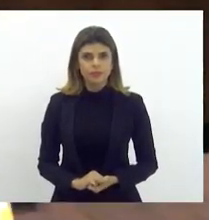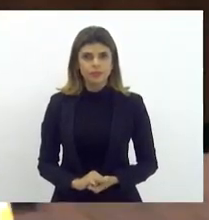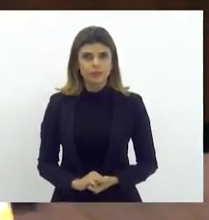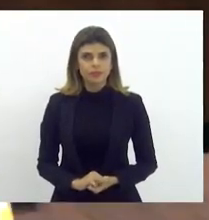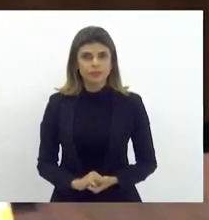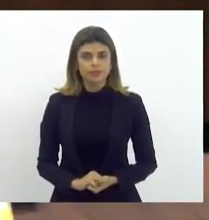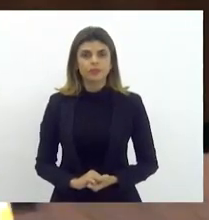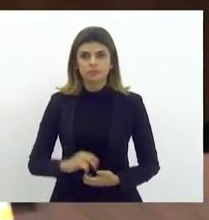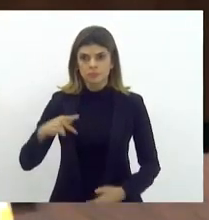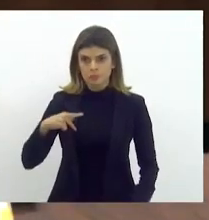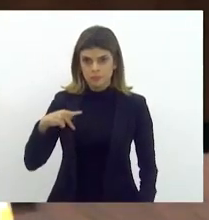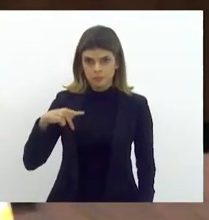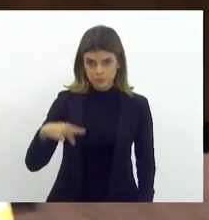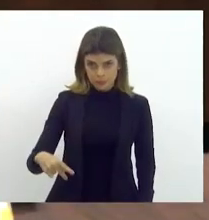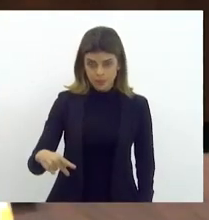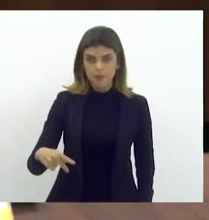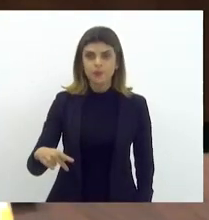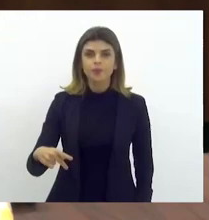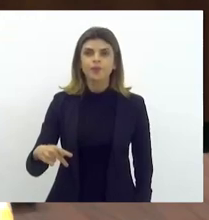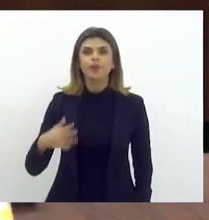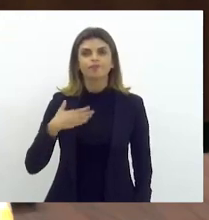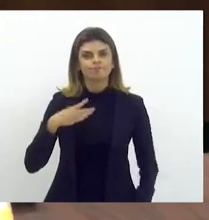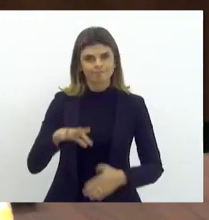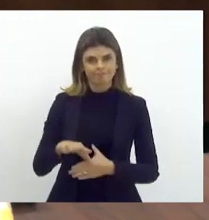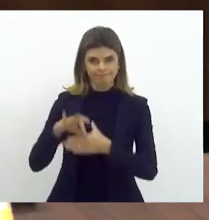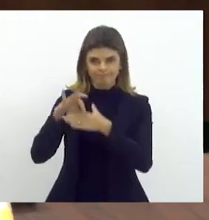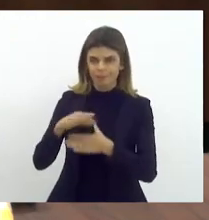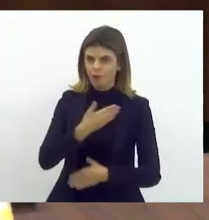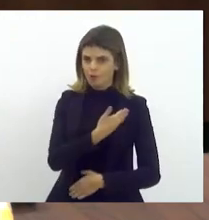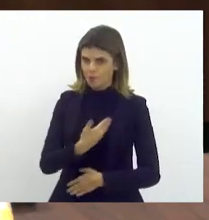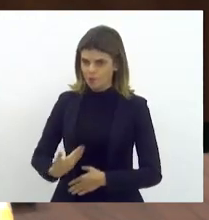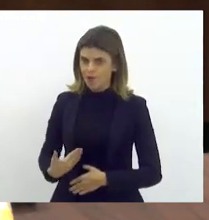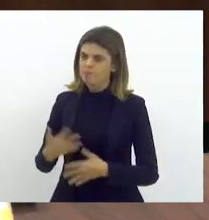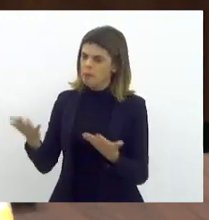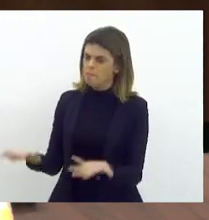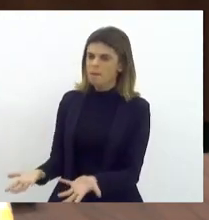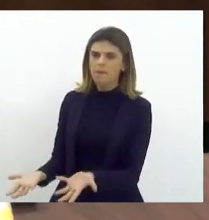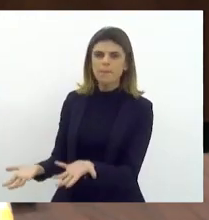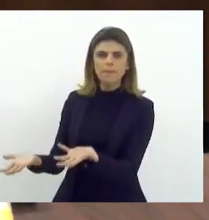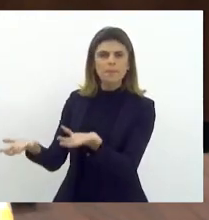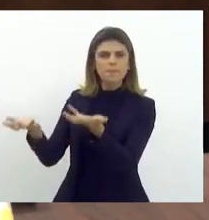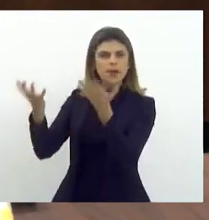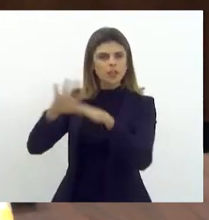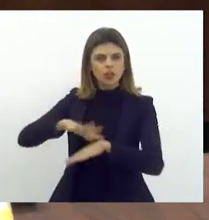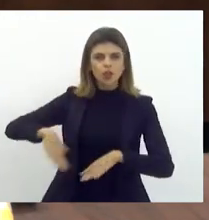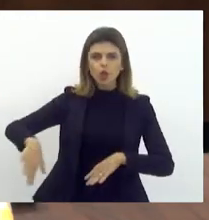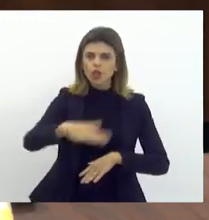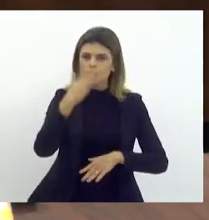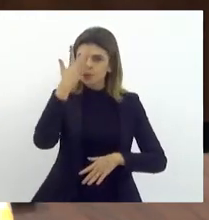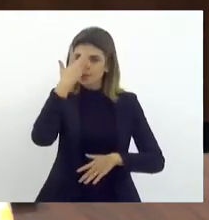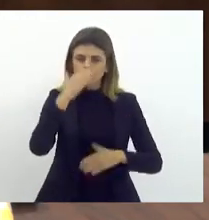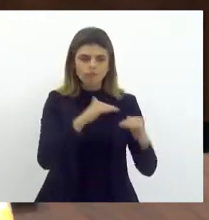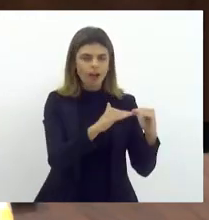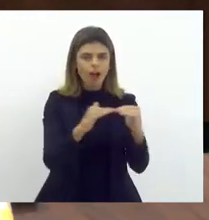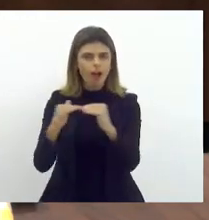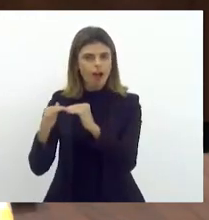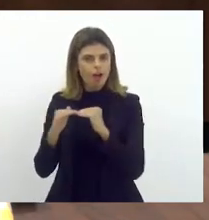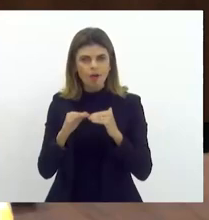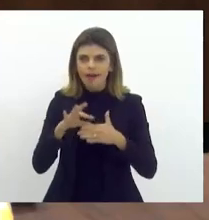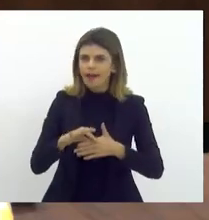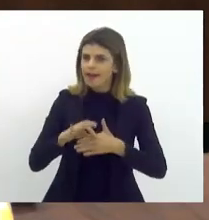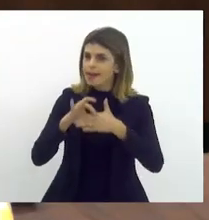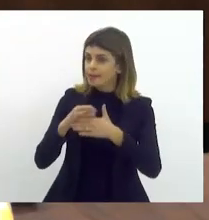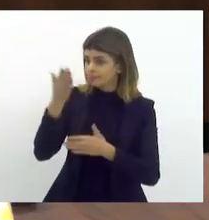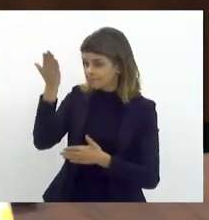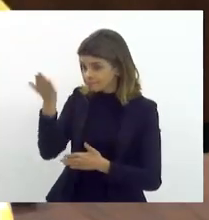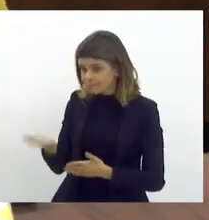senhor presidente aqui é o lado do líder do governo mais uma vez também enaltecendo aqui a disposição de todos os líderes pelo acordo e a condição de